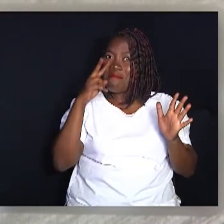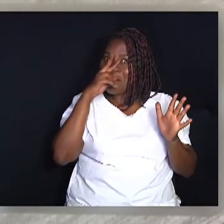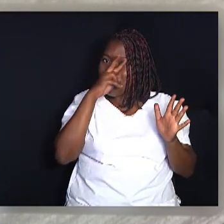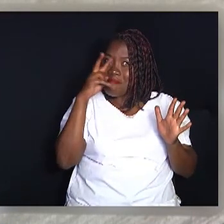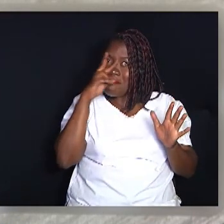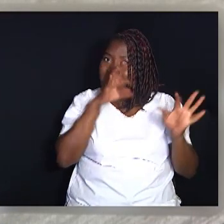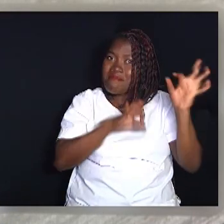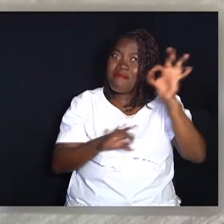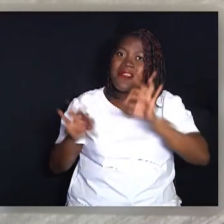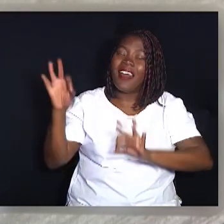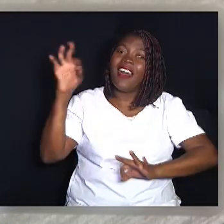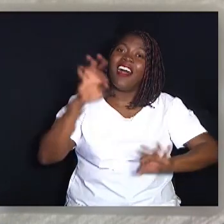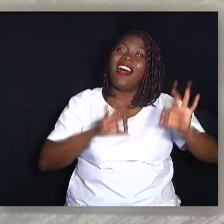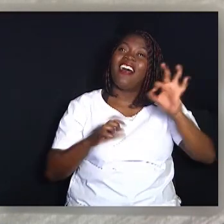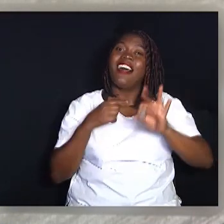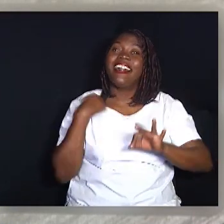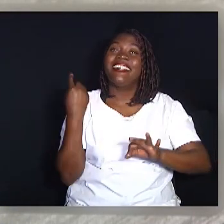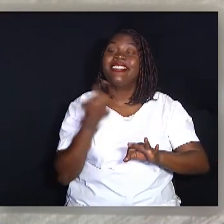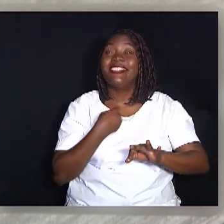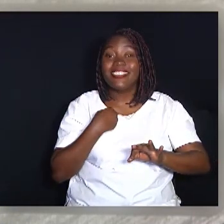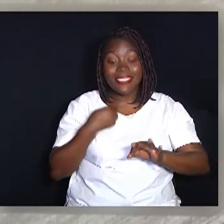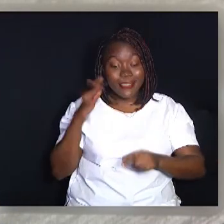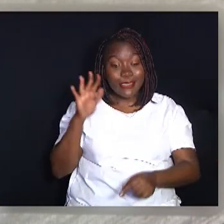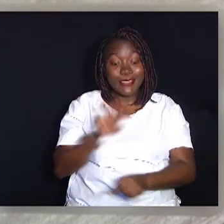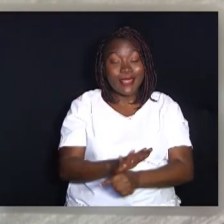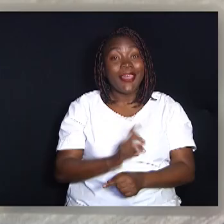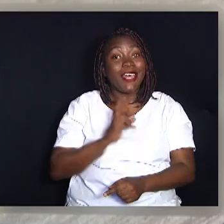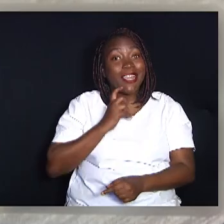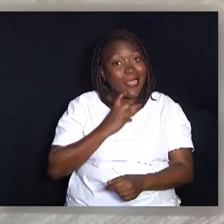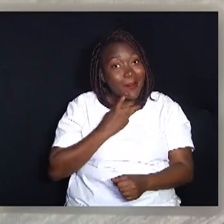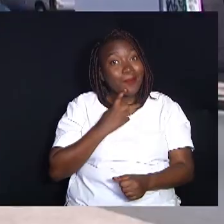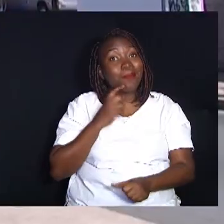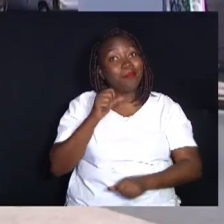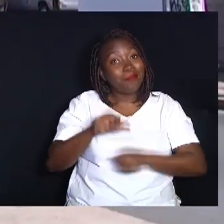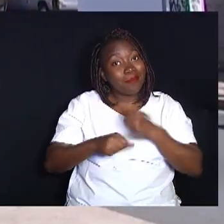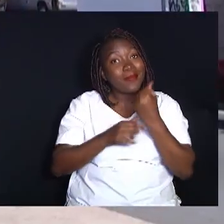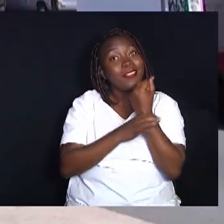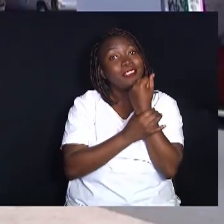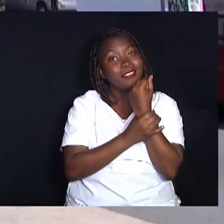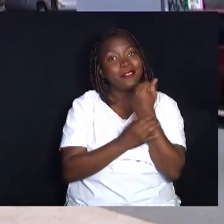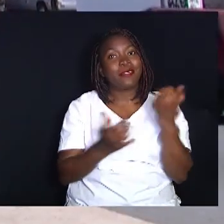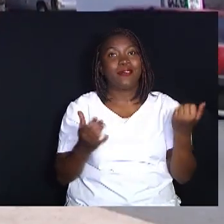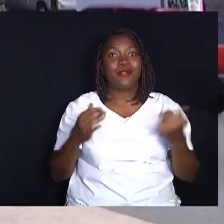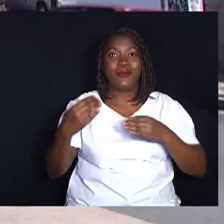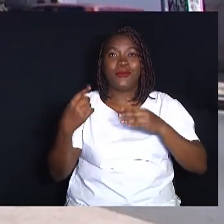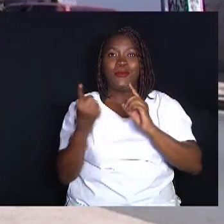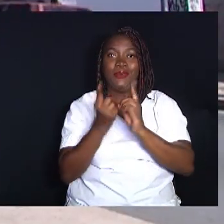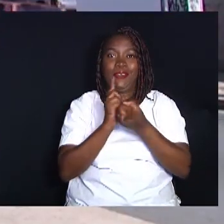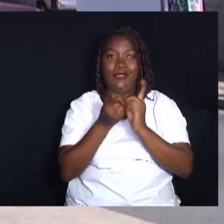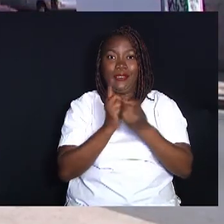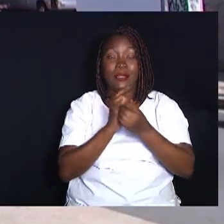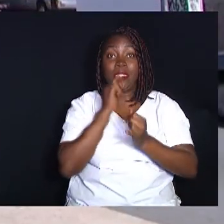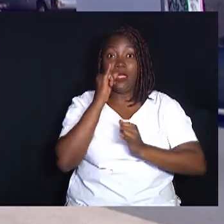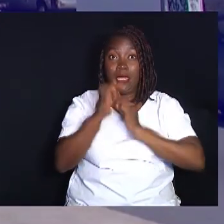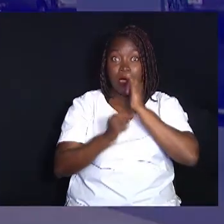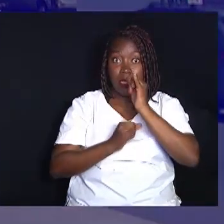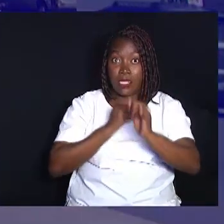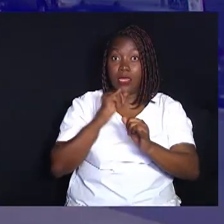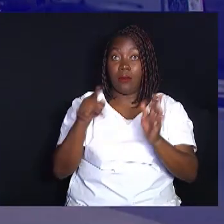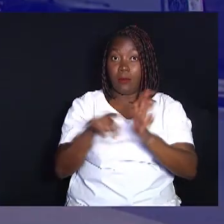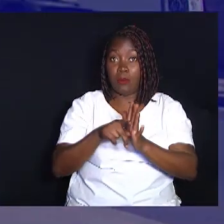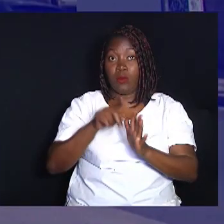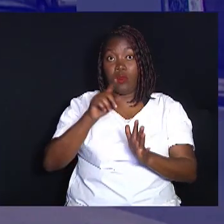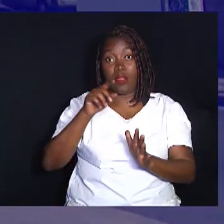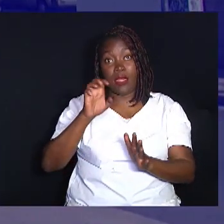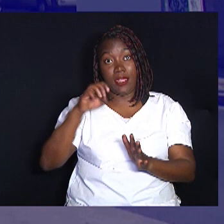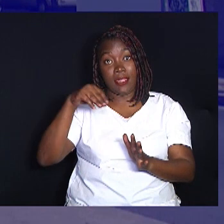traçado para a gente fazer com que Campinas seja assim, uma cidade segura também no trânsito. Segundo dados divulgados pela INDEC, no